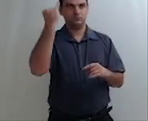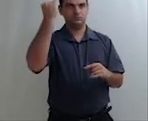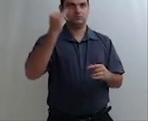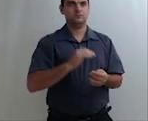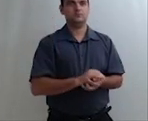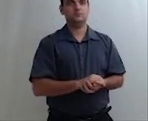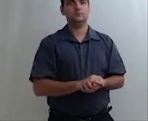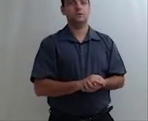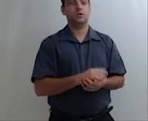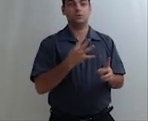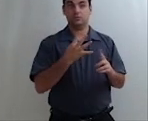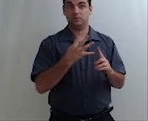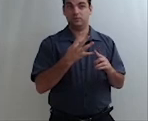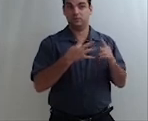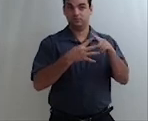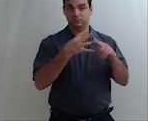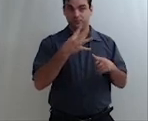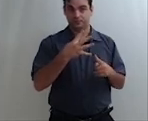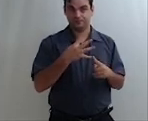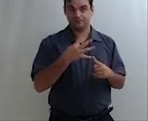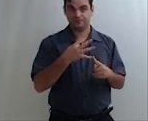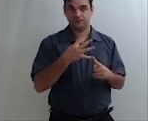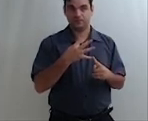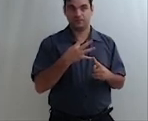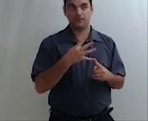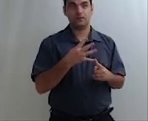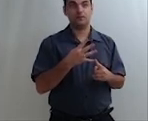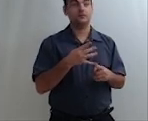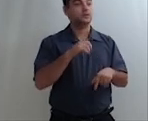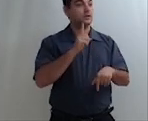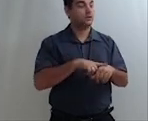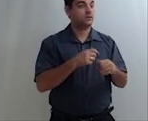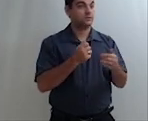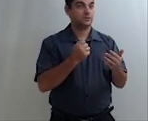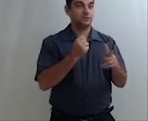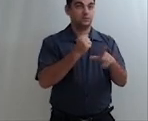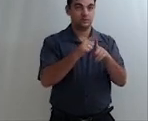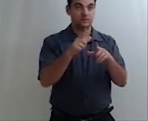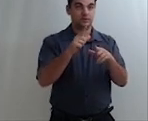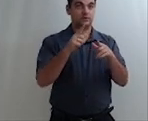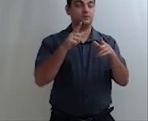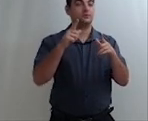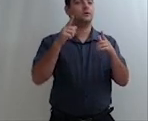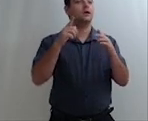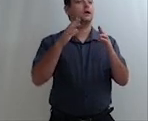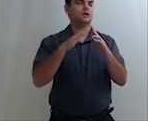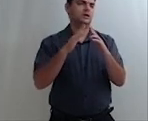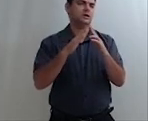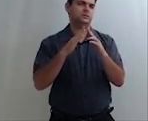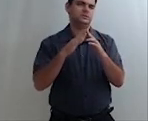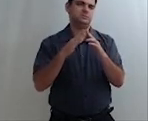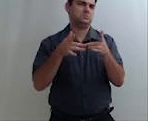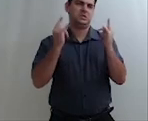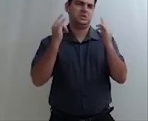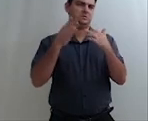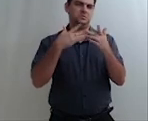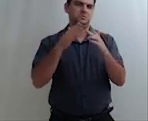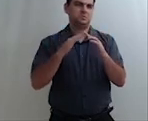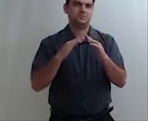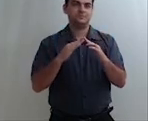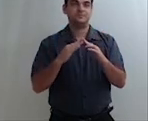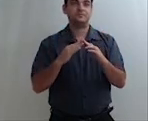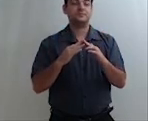tpico qu momento da locação do imóvel ocorrido há tempos em razão do desconhecimento da